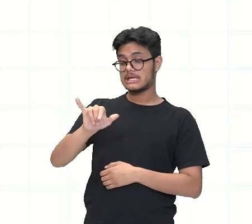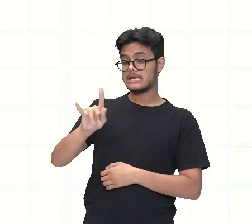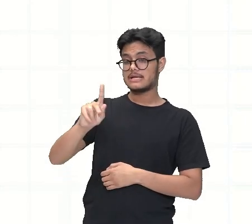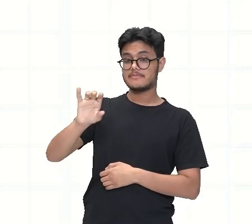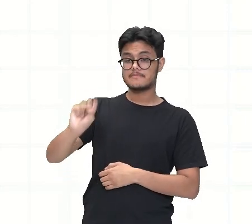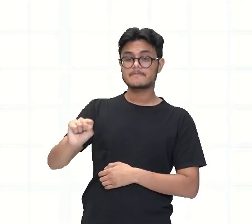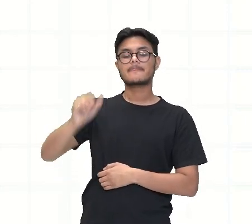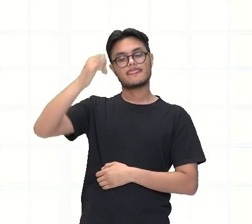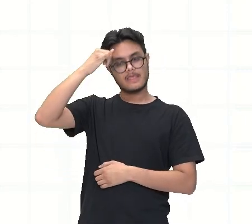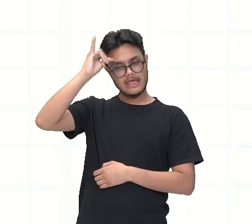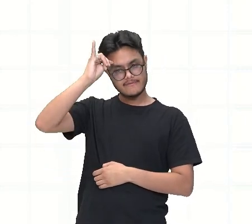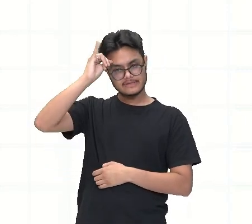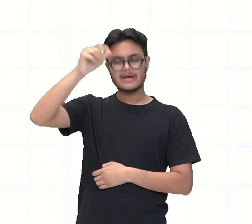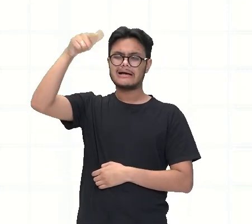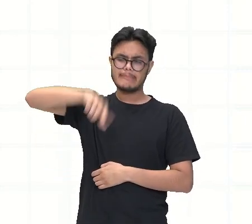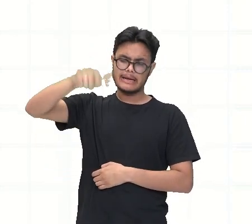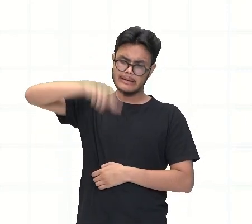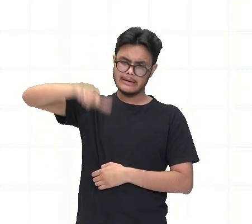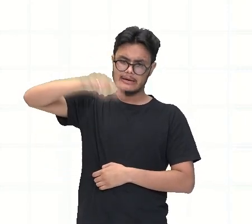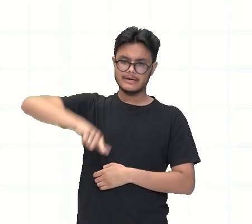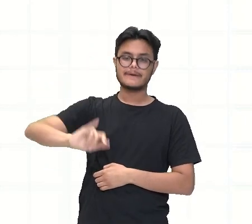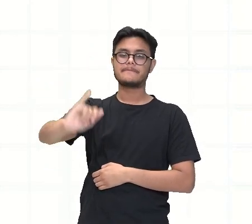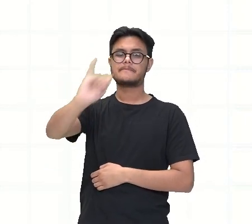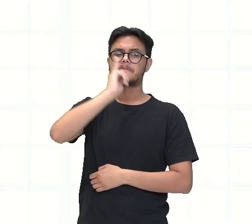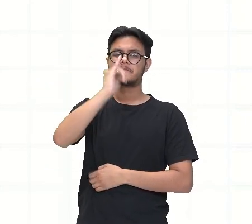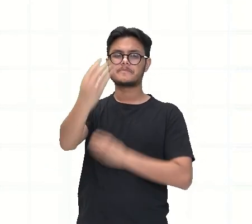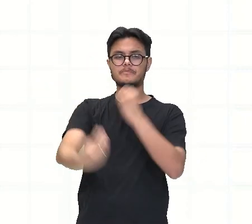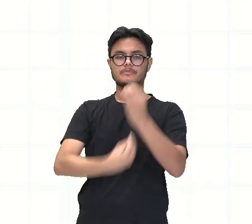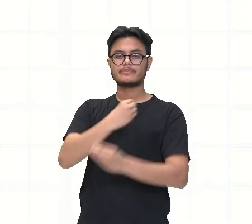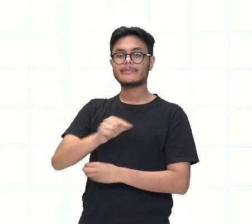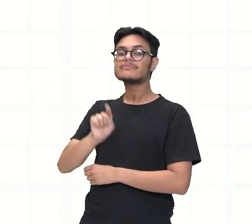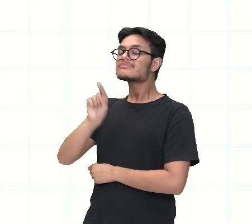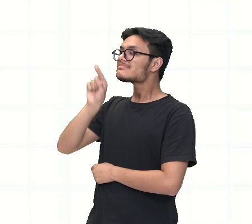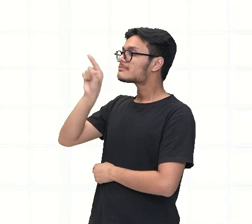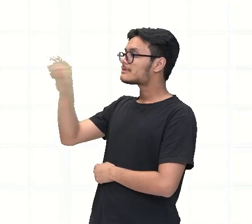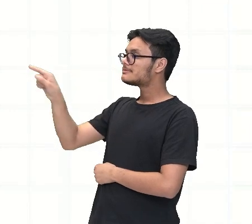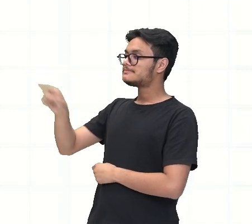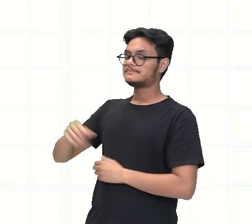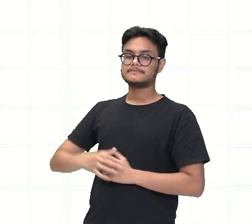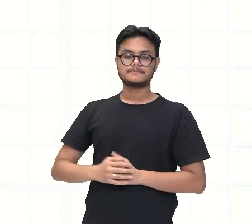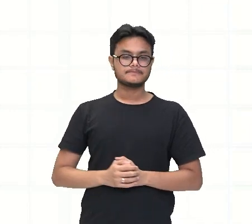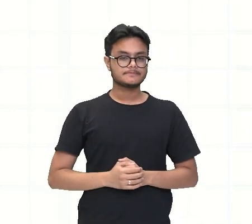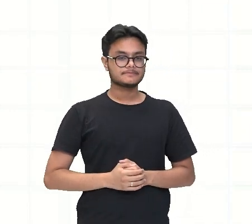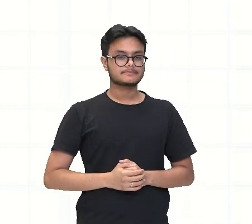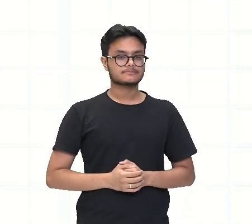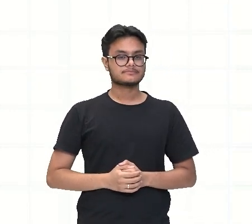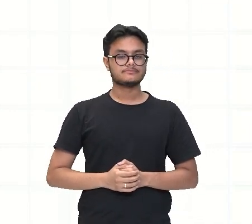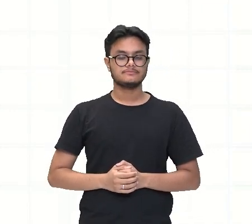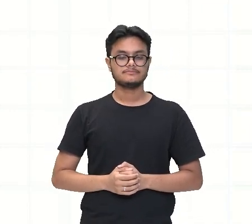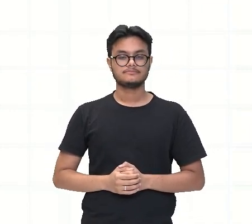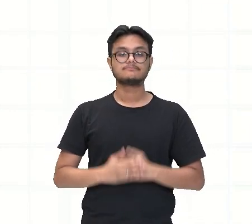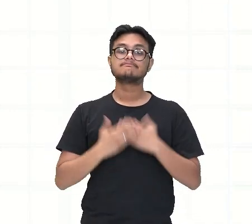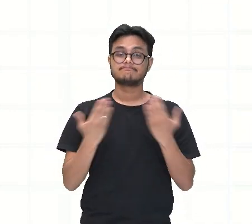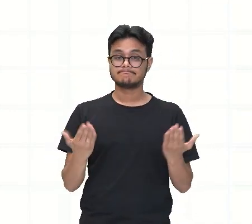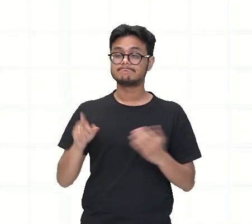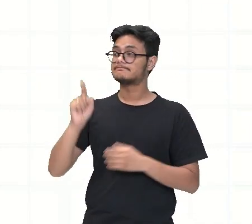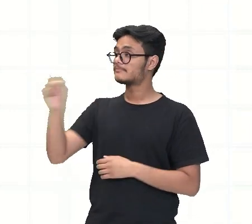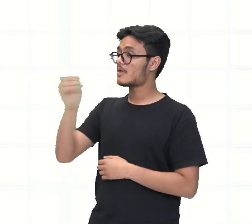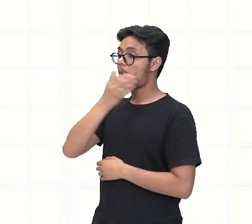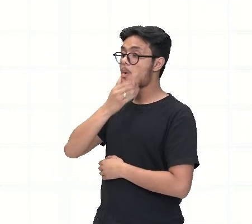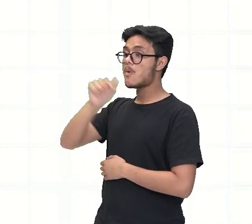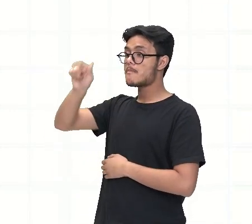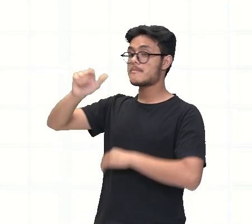e desnecessárias. Então, vamos observar um exemplo? Vamos aqui. Olhem só, o arqueólogo estudou